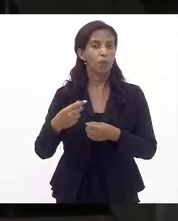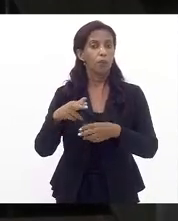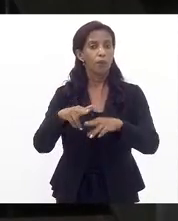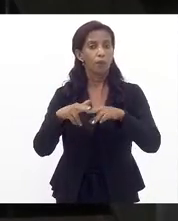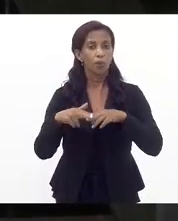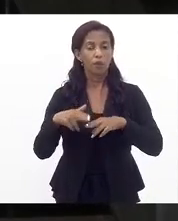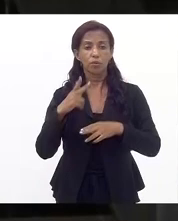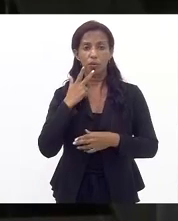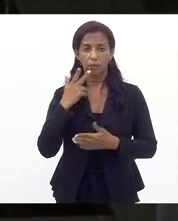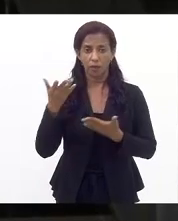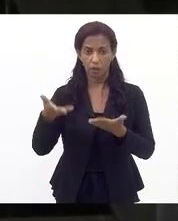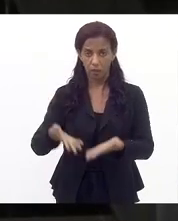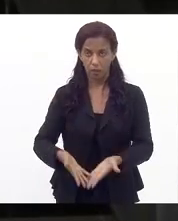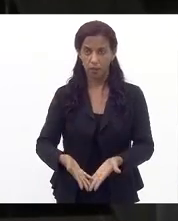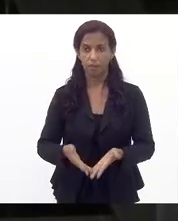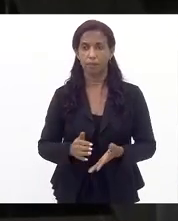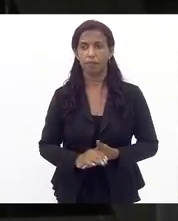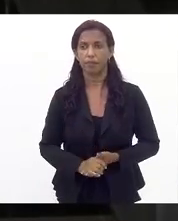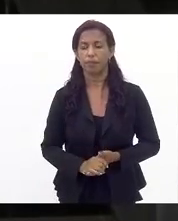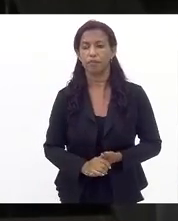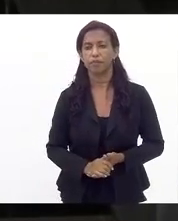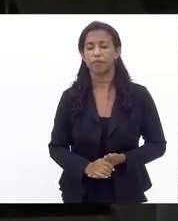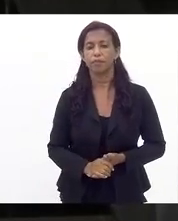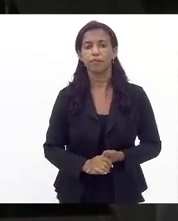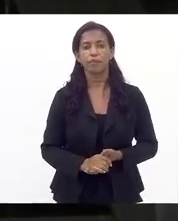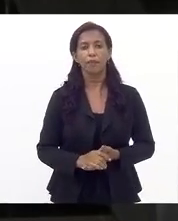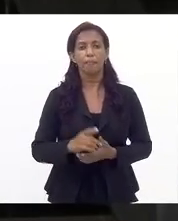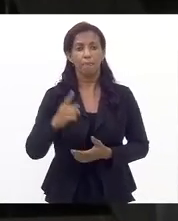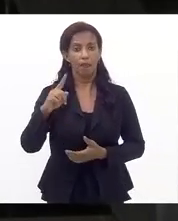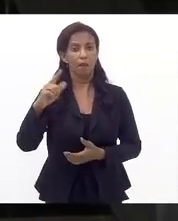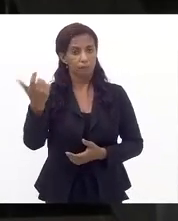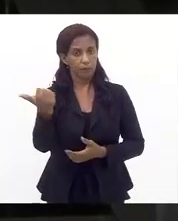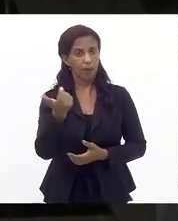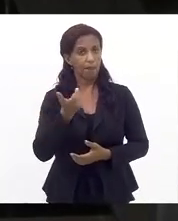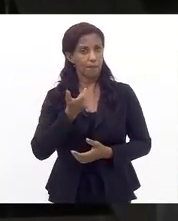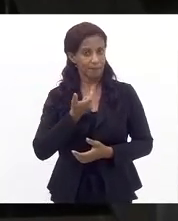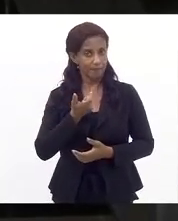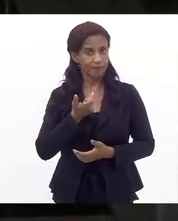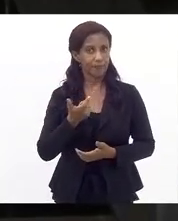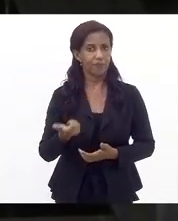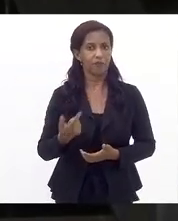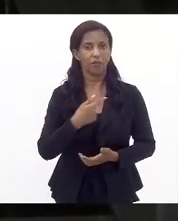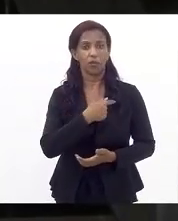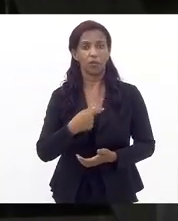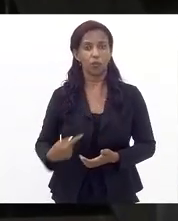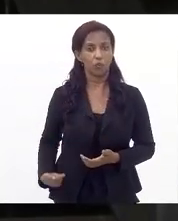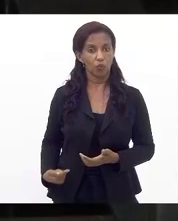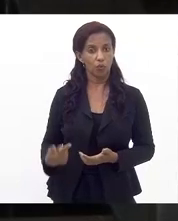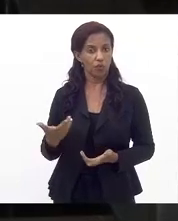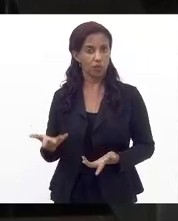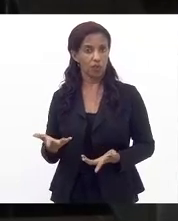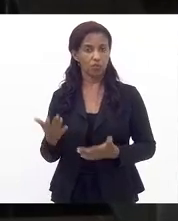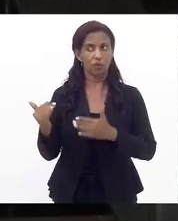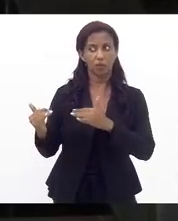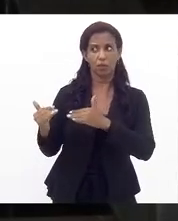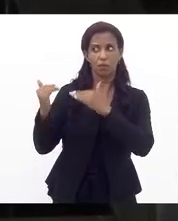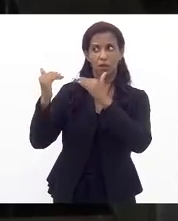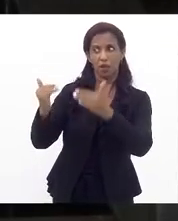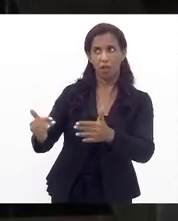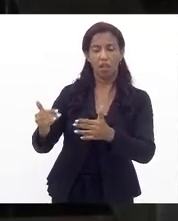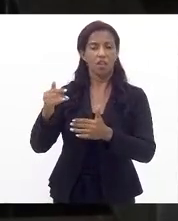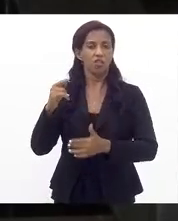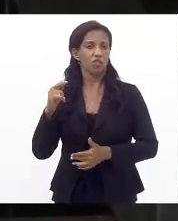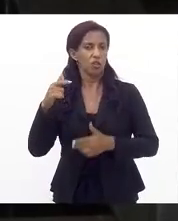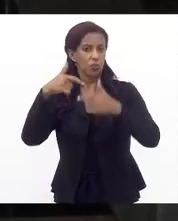Pacheco se eu já tô momentaneamente me retrucou usando aqui uma metáfora dizendo que o governador estava sendo mais realista que o rei mas